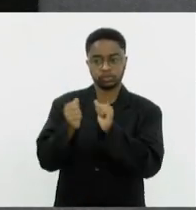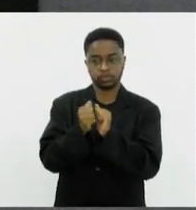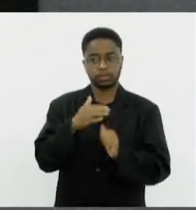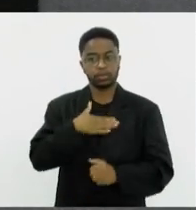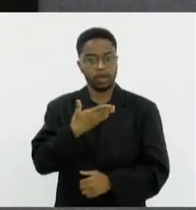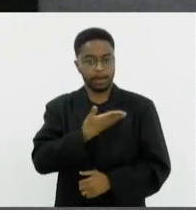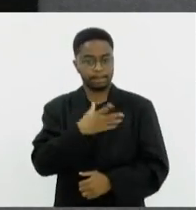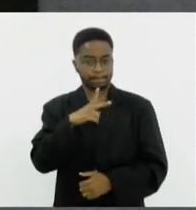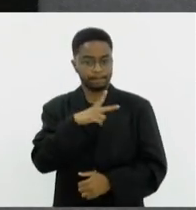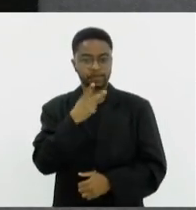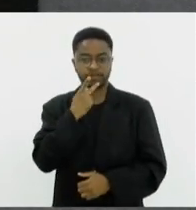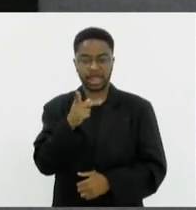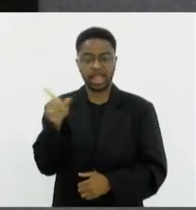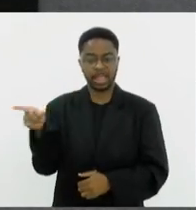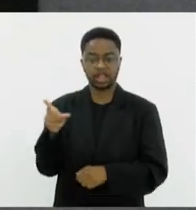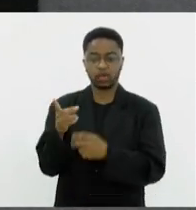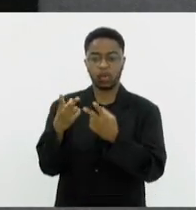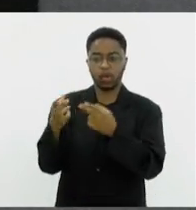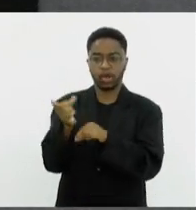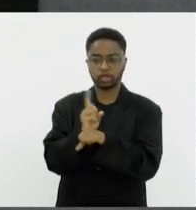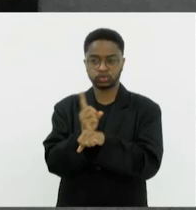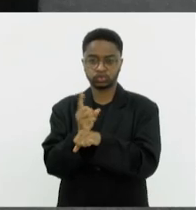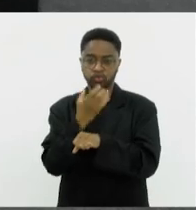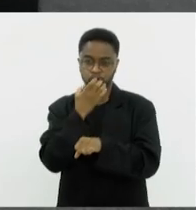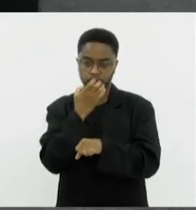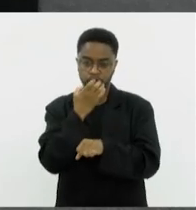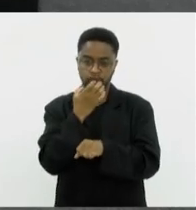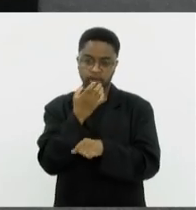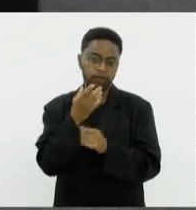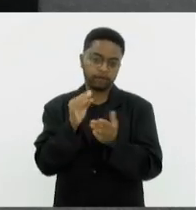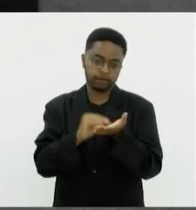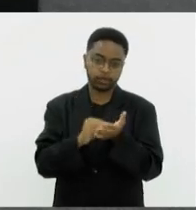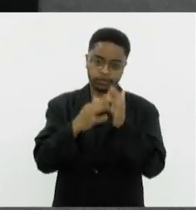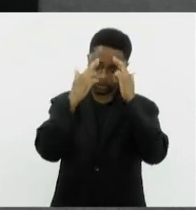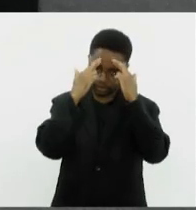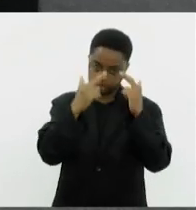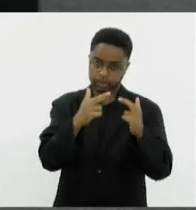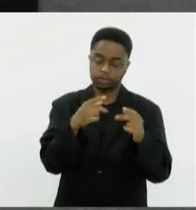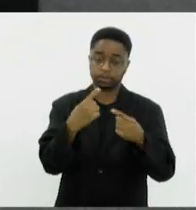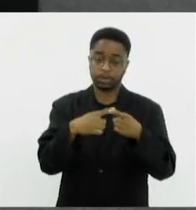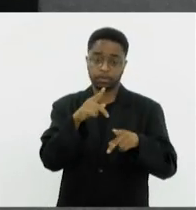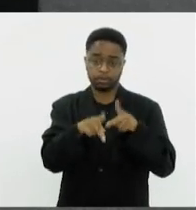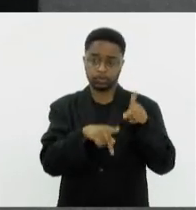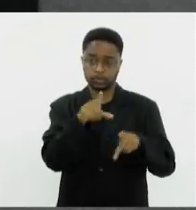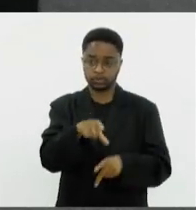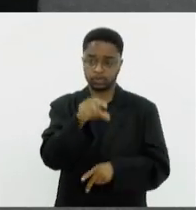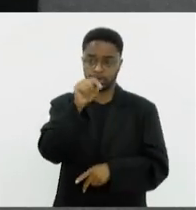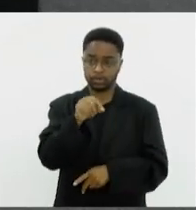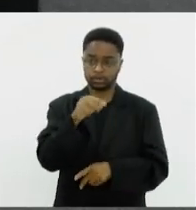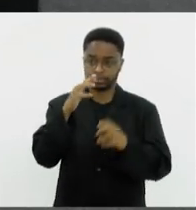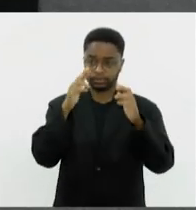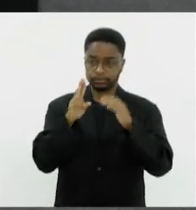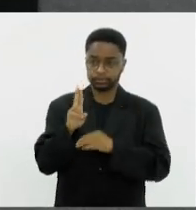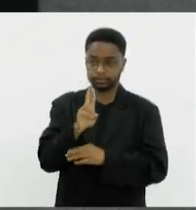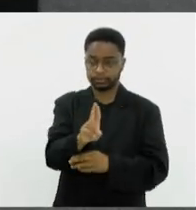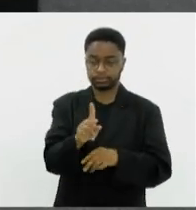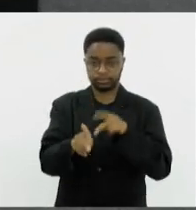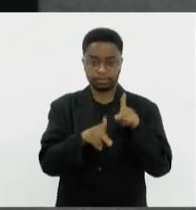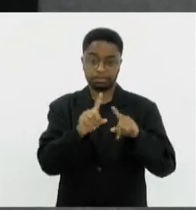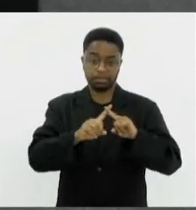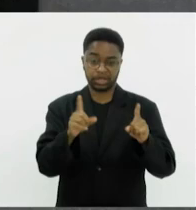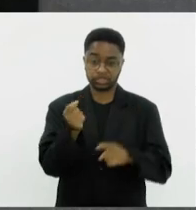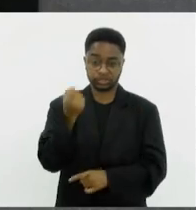agora chamar o deputado de cachorrinho, isso é falta de respeito com um parlamentar eleito pelo povo para representar o povo. Mas também não é de